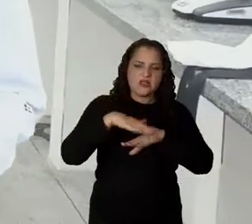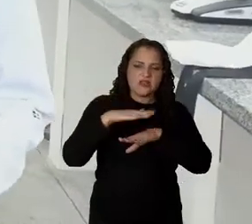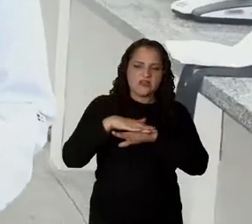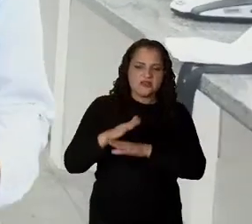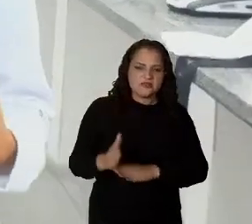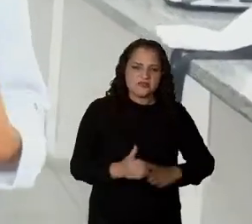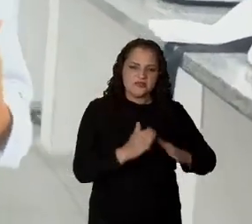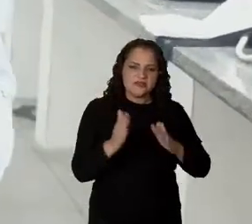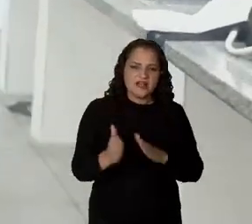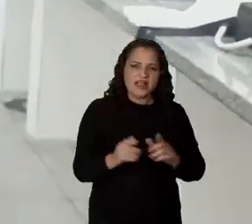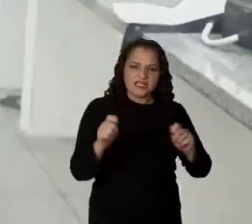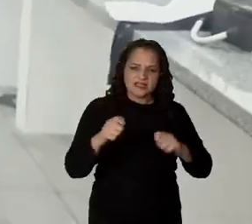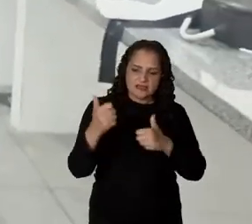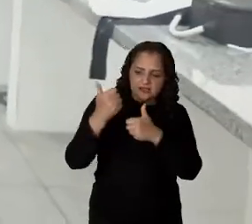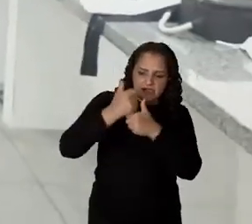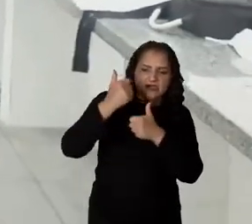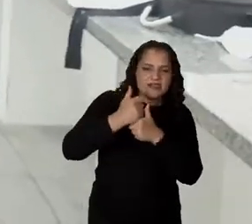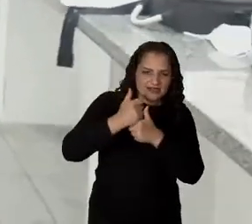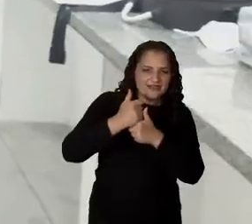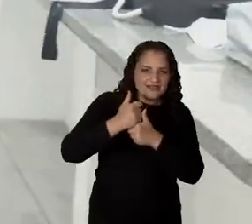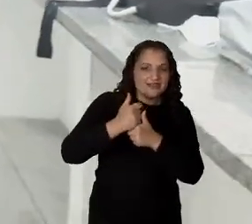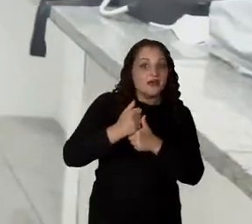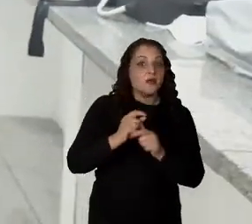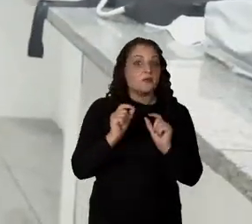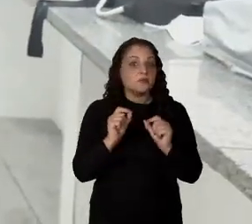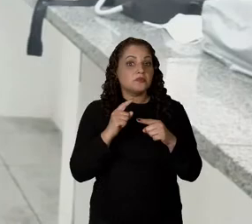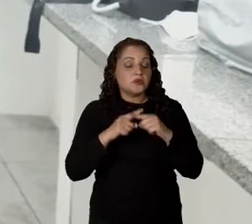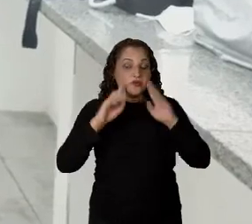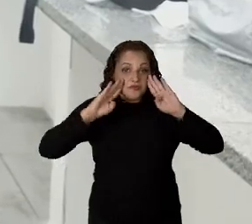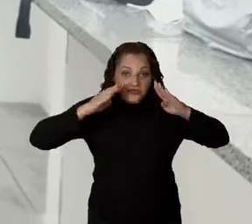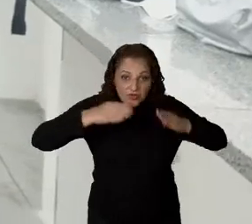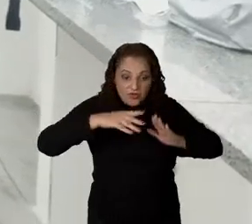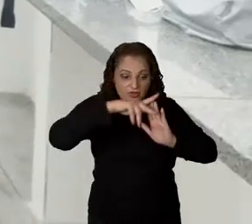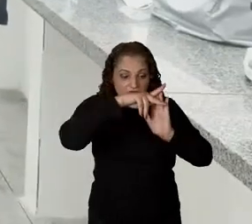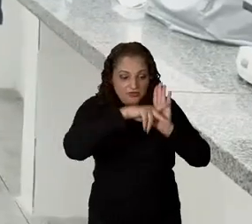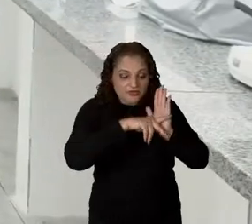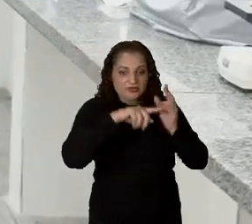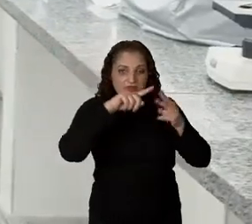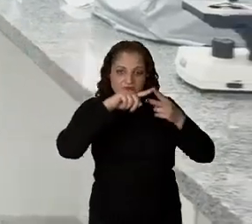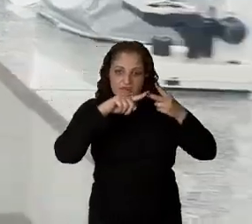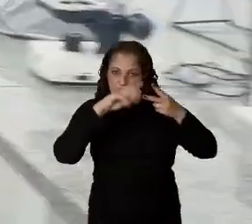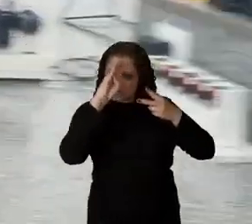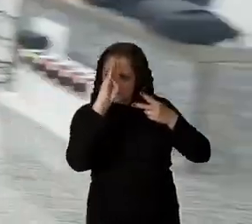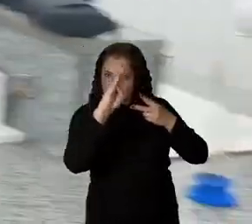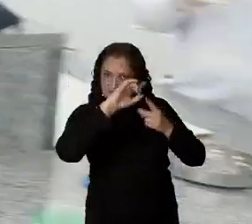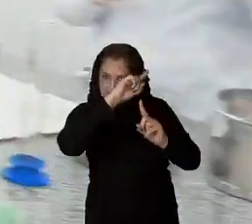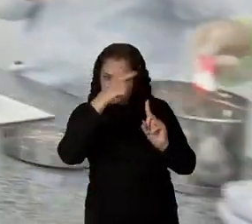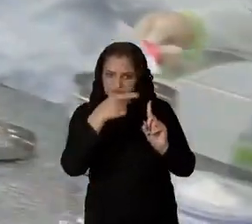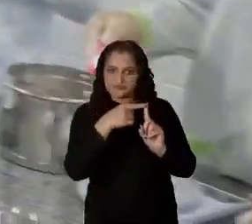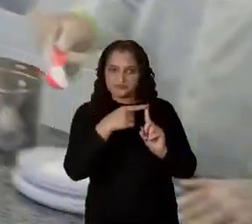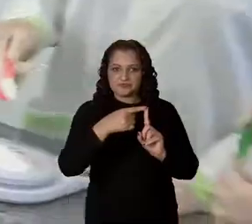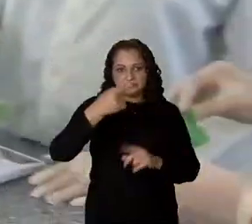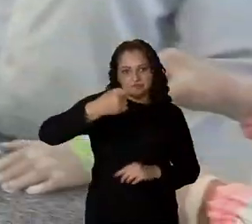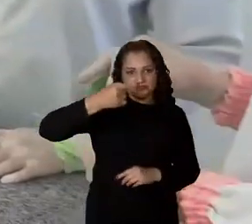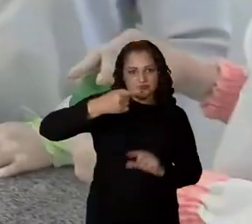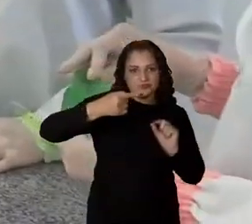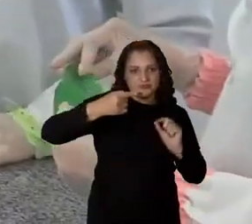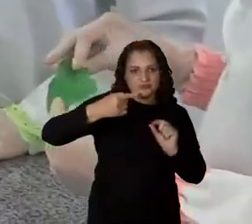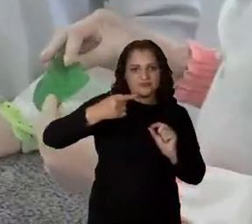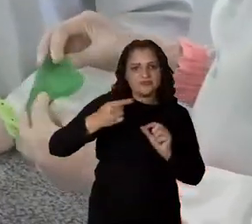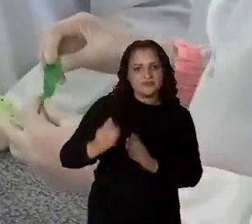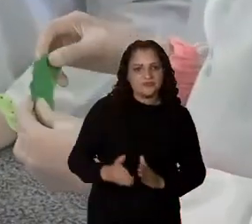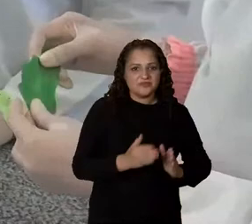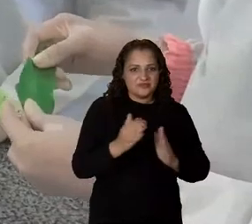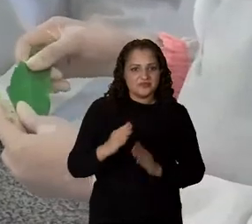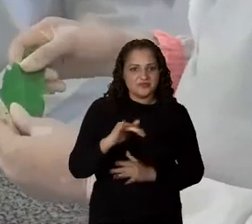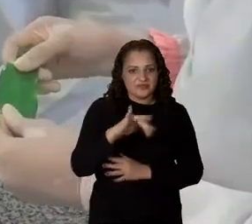que poderiam substituir as luvas de látex. Assim, focamos o nosso projeto em dois principais objetivos. O primeiro, produzir um